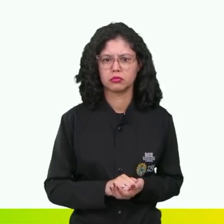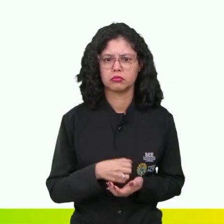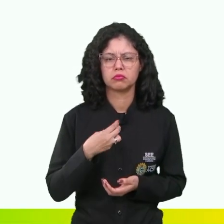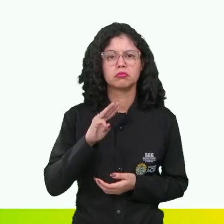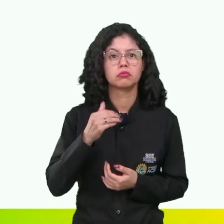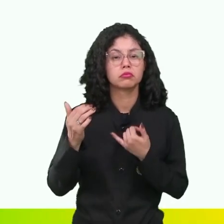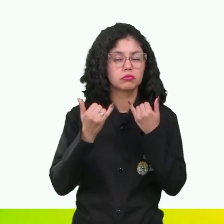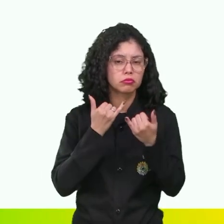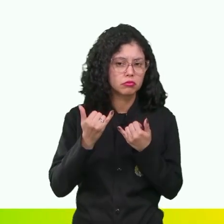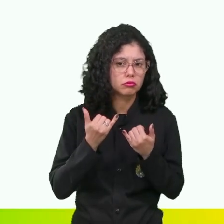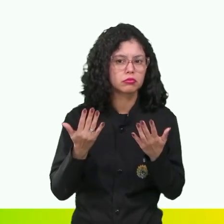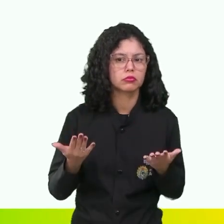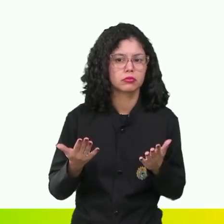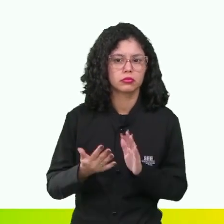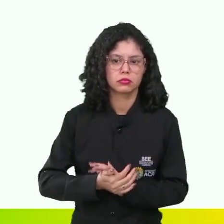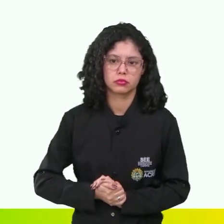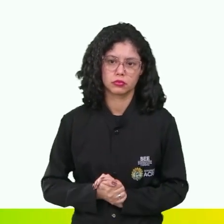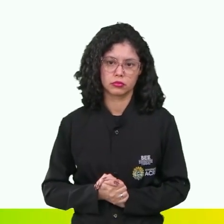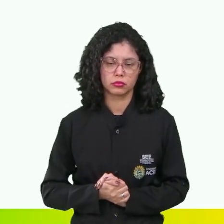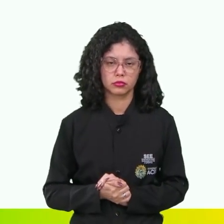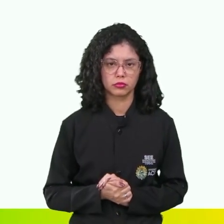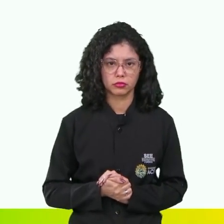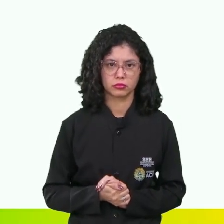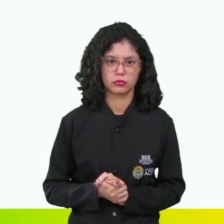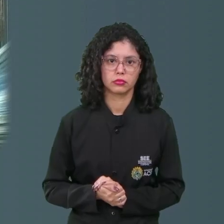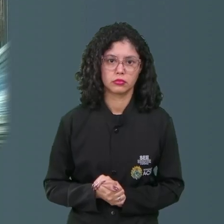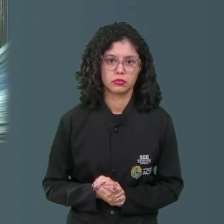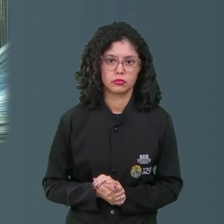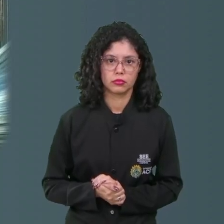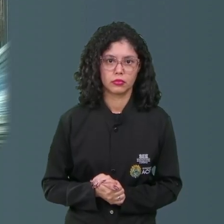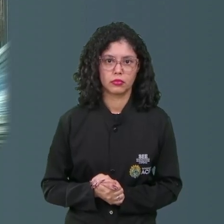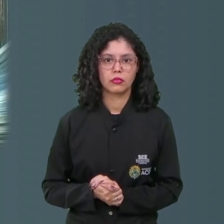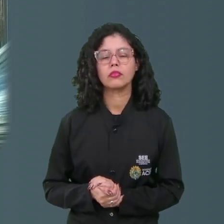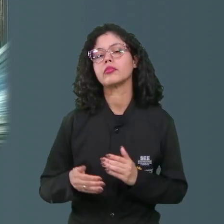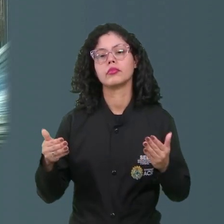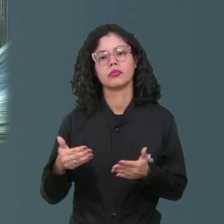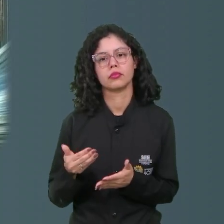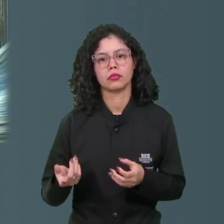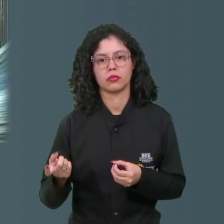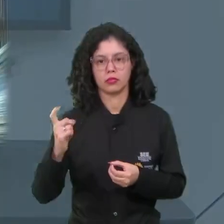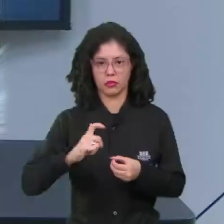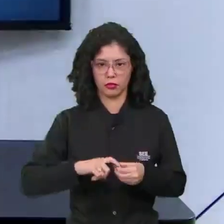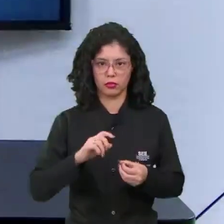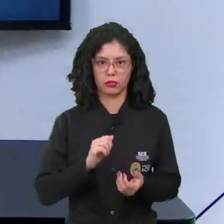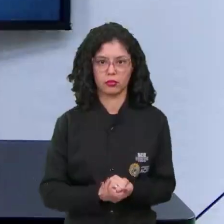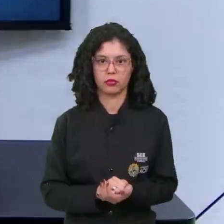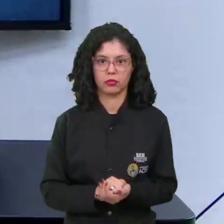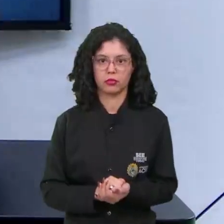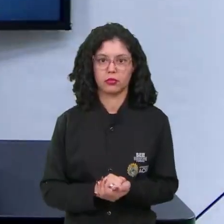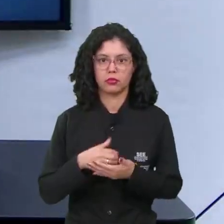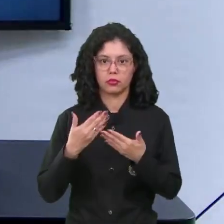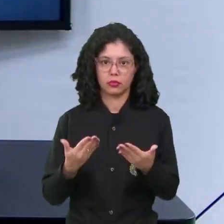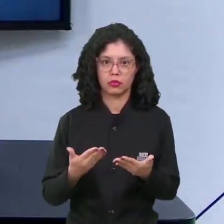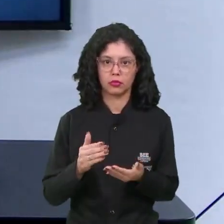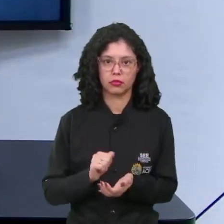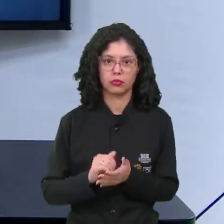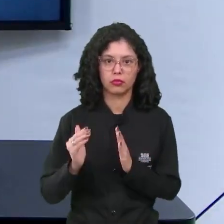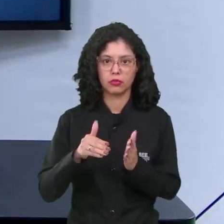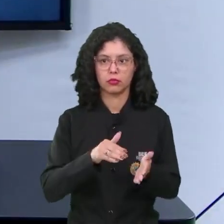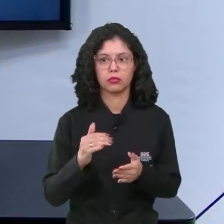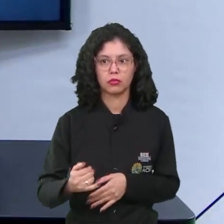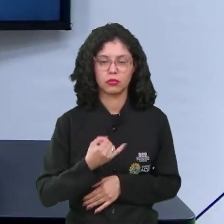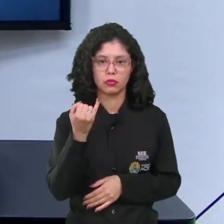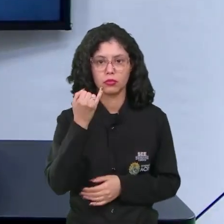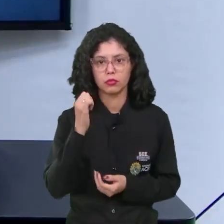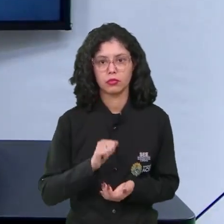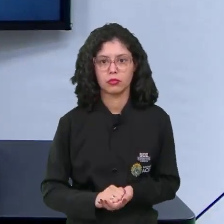se beneficia com essa informação. Agora volta aqui para a professora. A gente chega num assunto muito